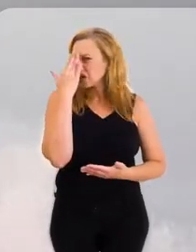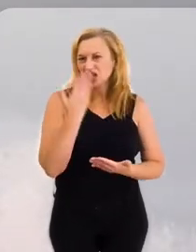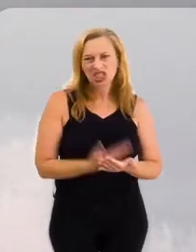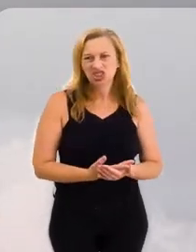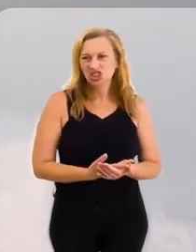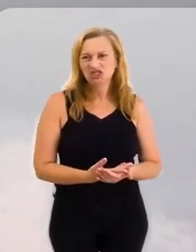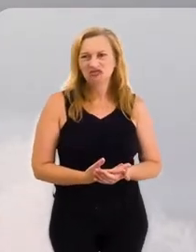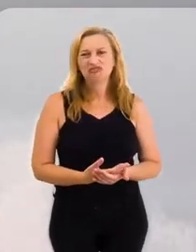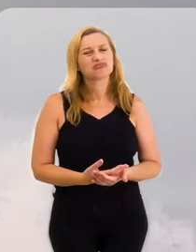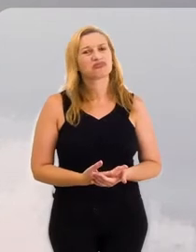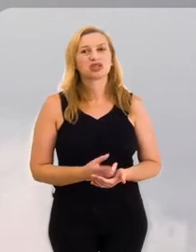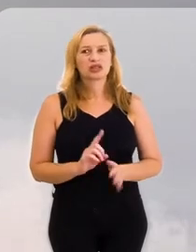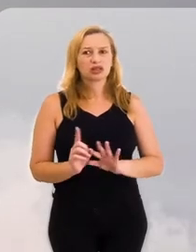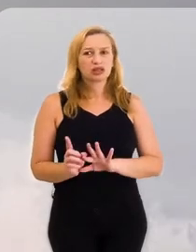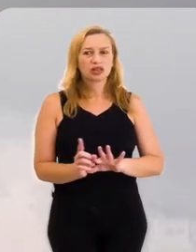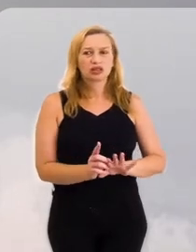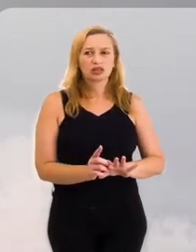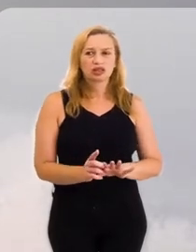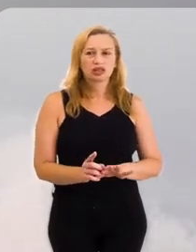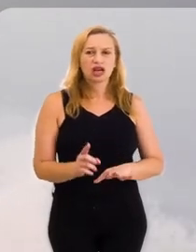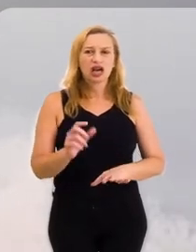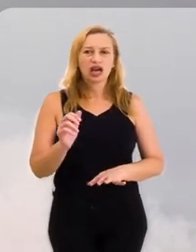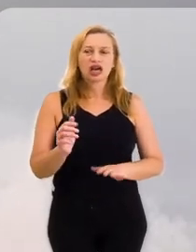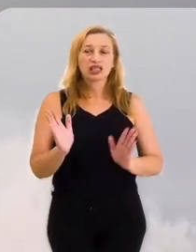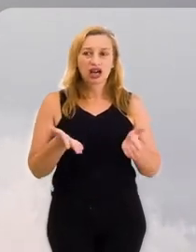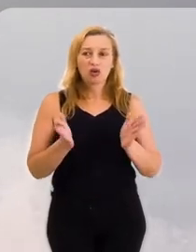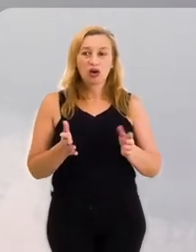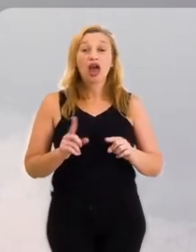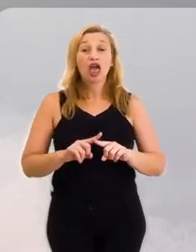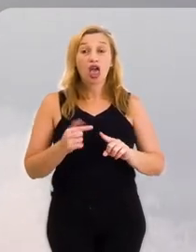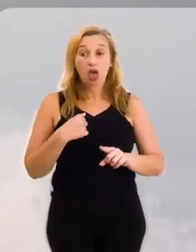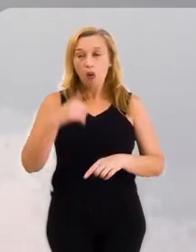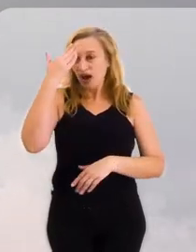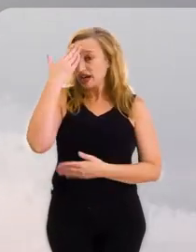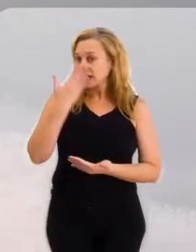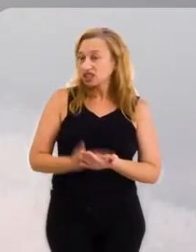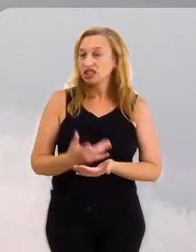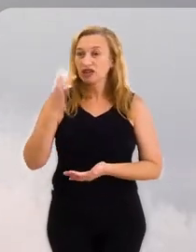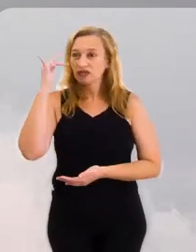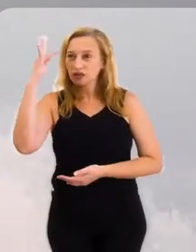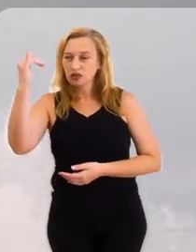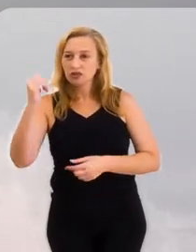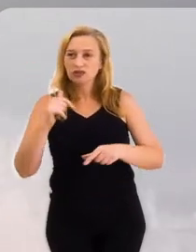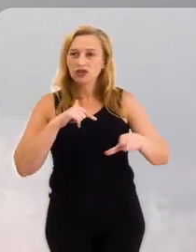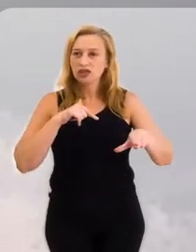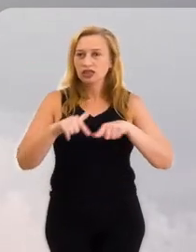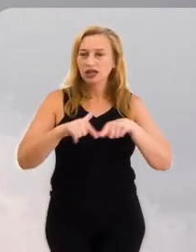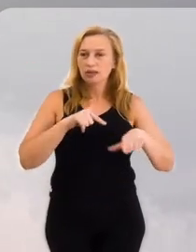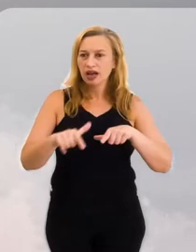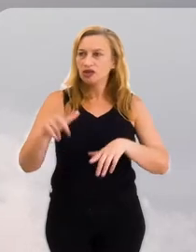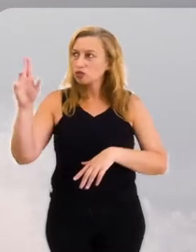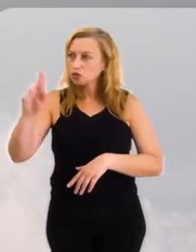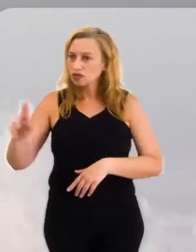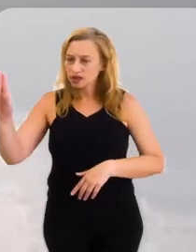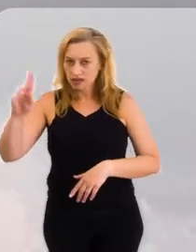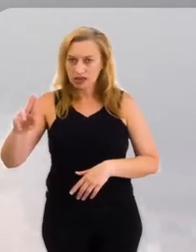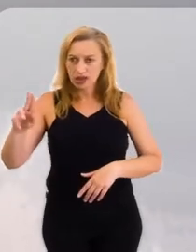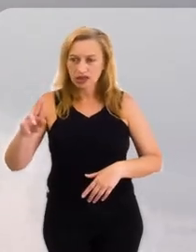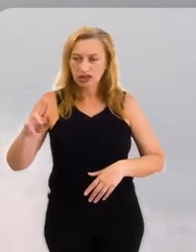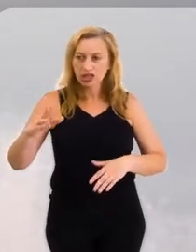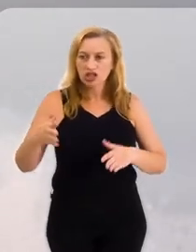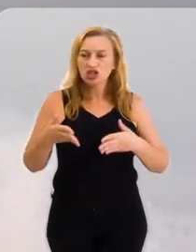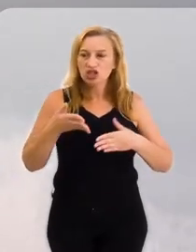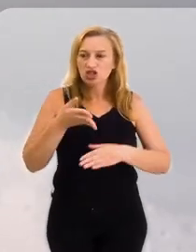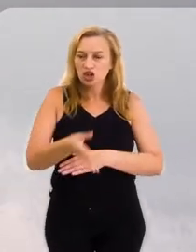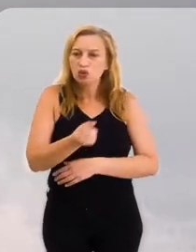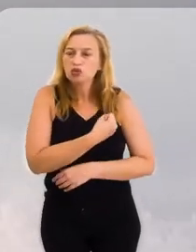não acredito muito na filosofia atuando nesse cano acredito na filosofia trabalhando como universais que atinge um